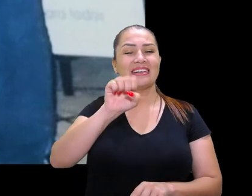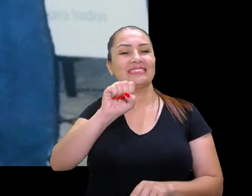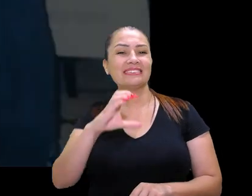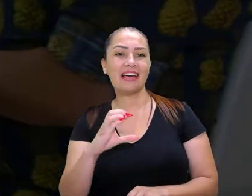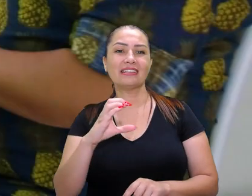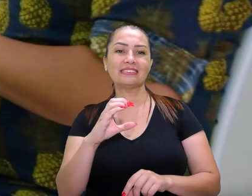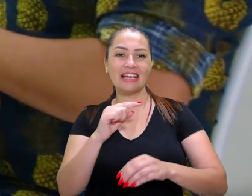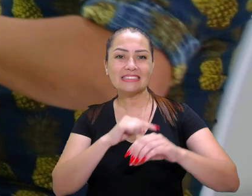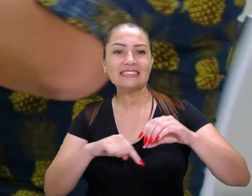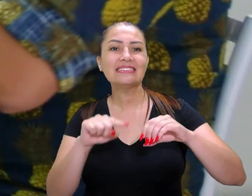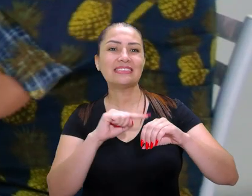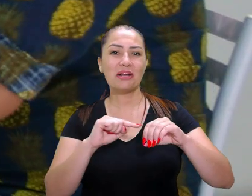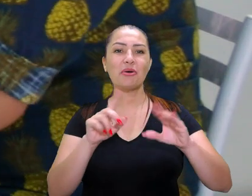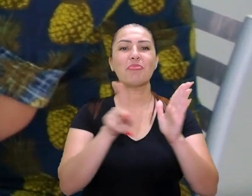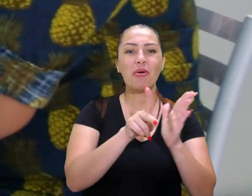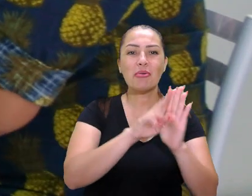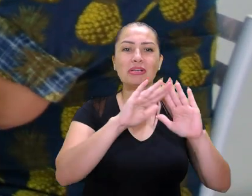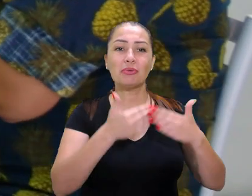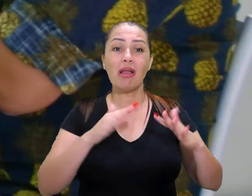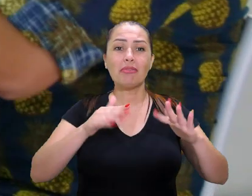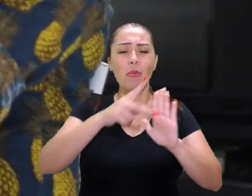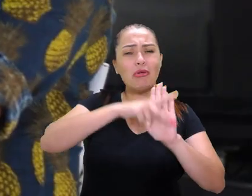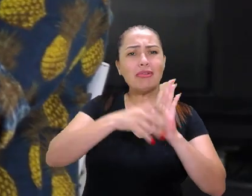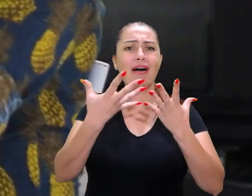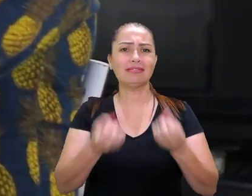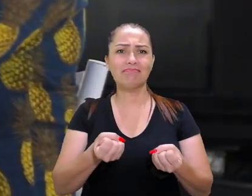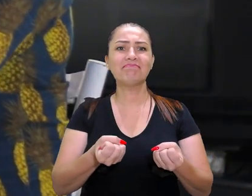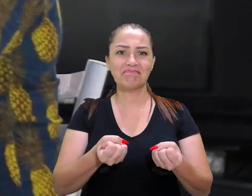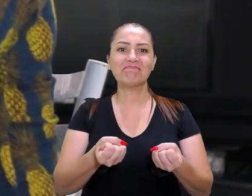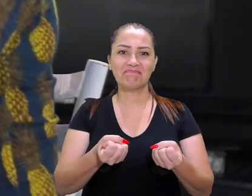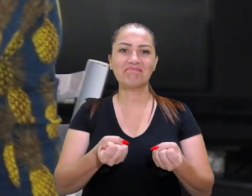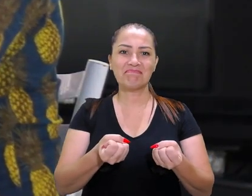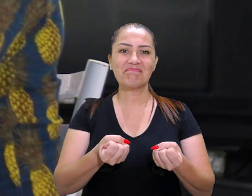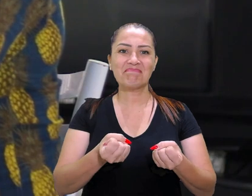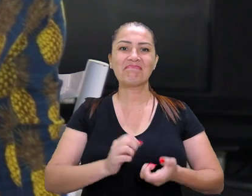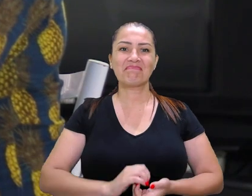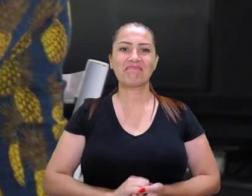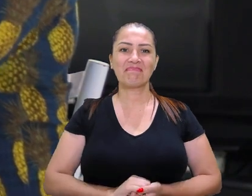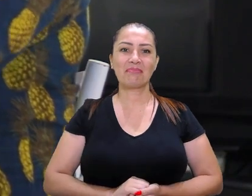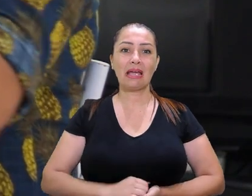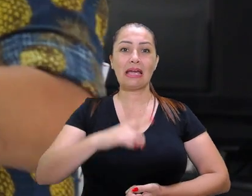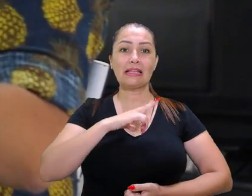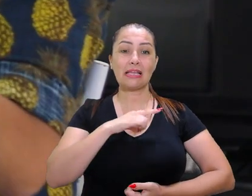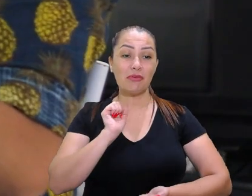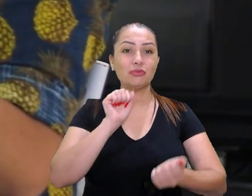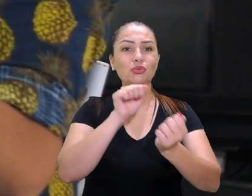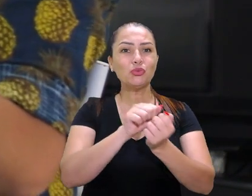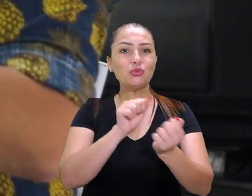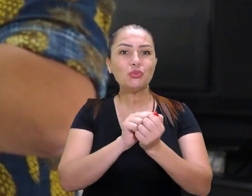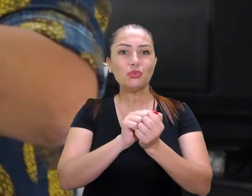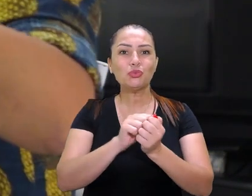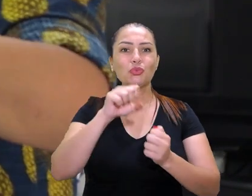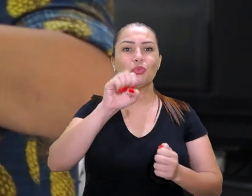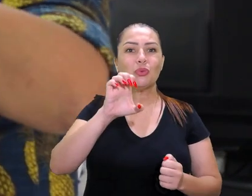lembra? Sim. E aí o projeto foi aprovado pelos pareceristas do Sesc. Aí depois, quando veio